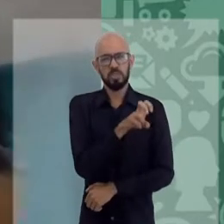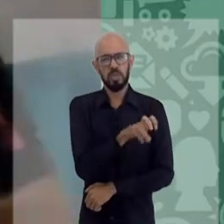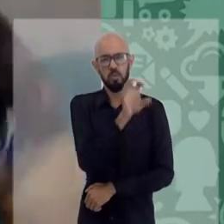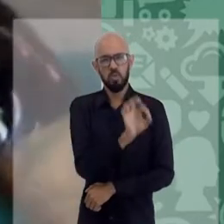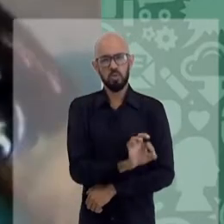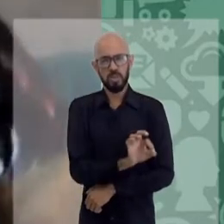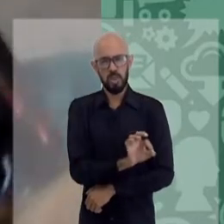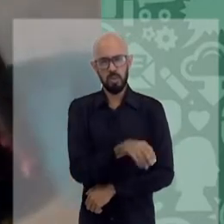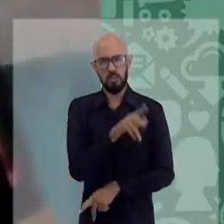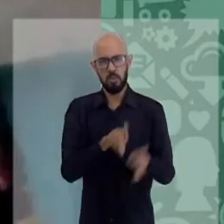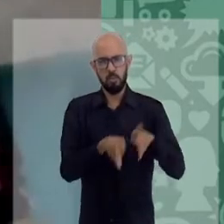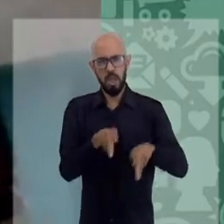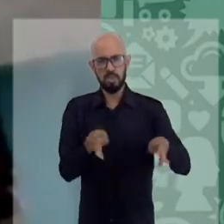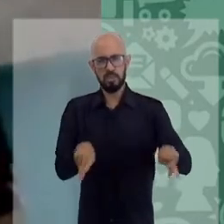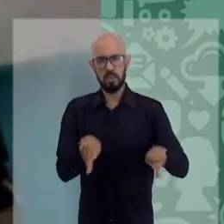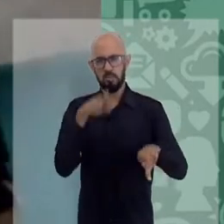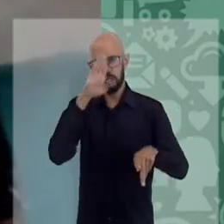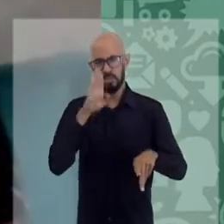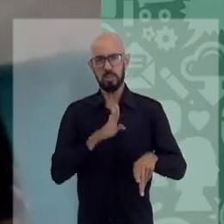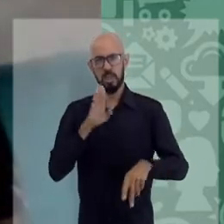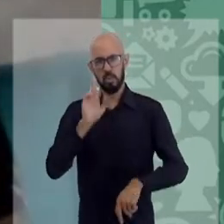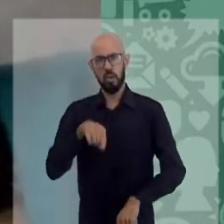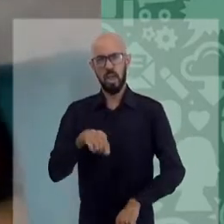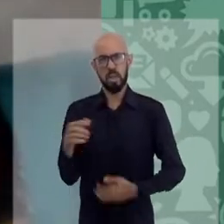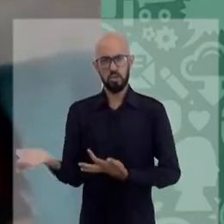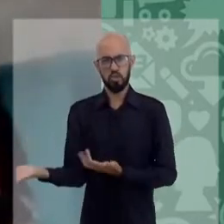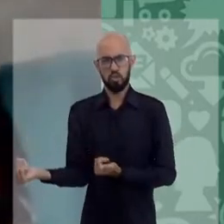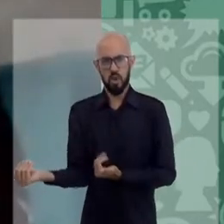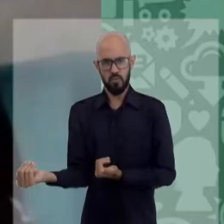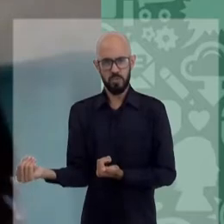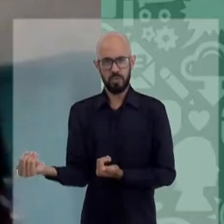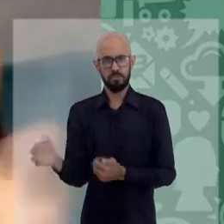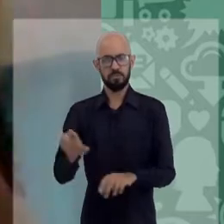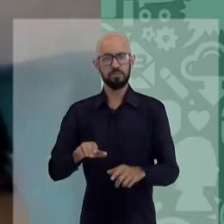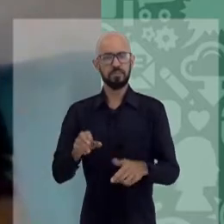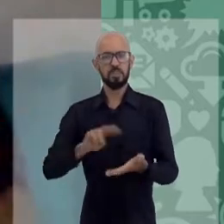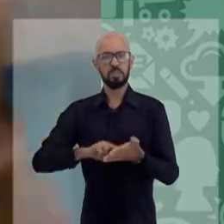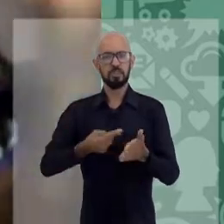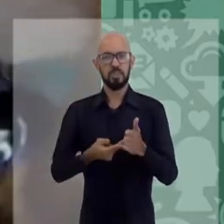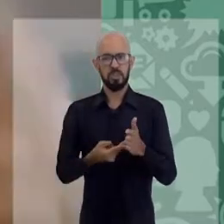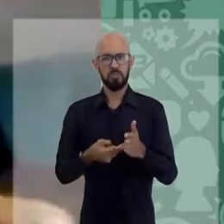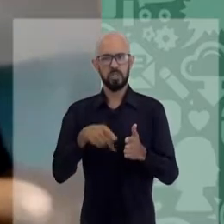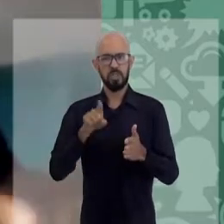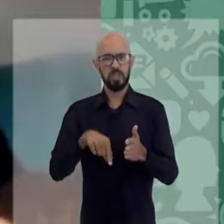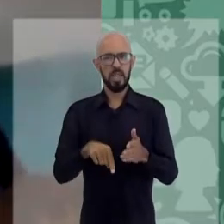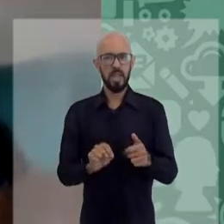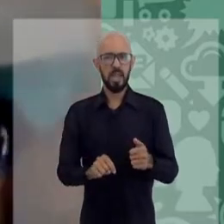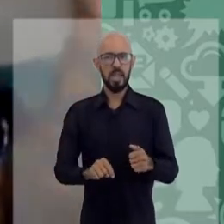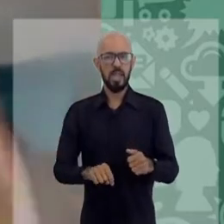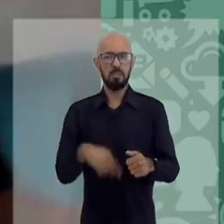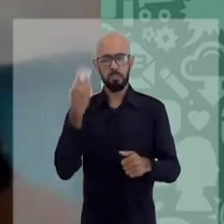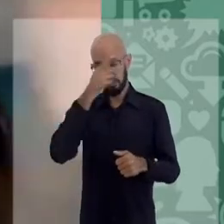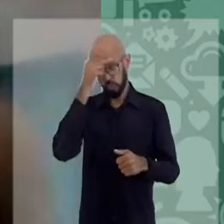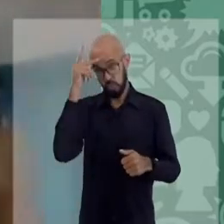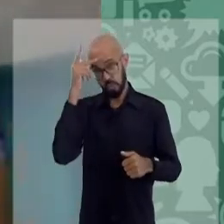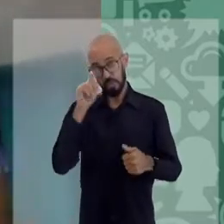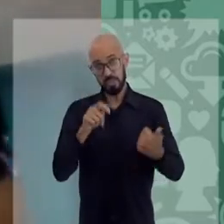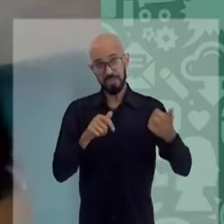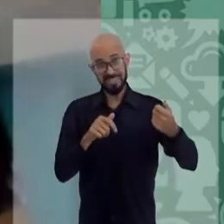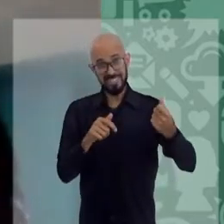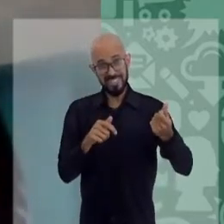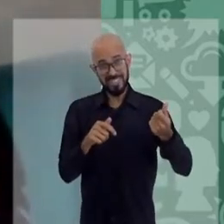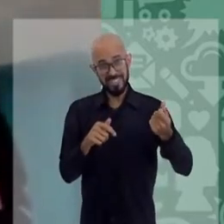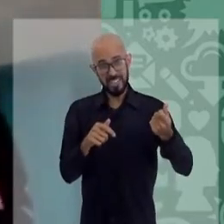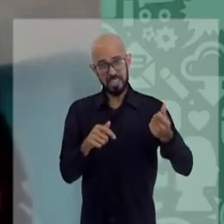da população brasileira é jovem, quer dizer, formado por esse público, né? Por jovens entre